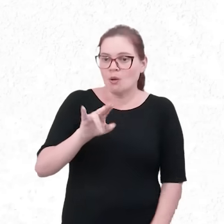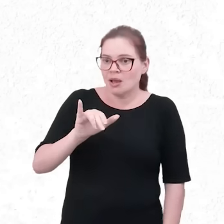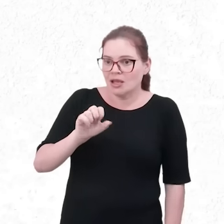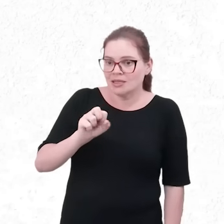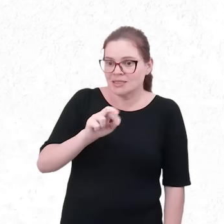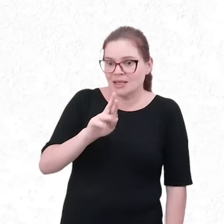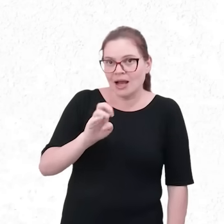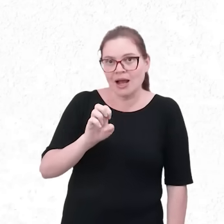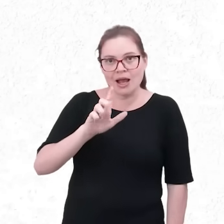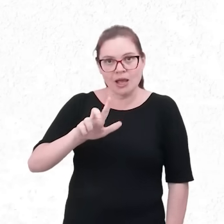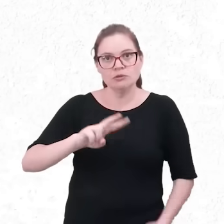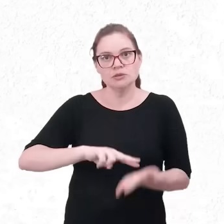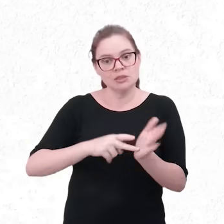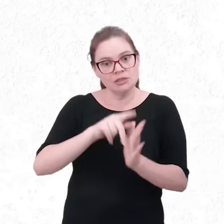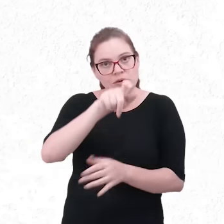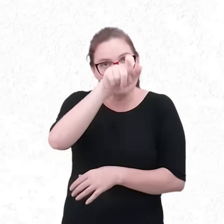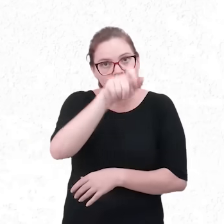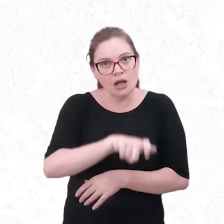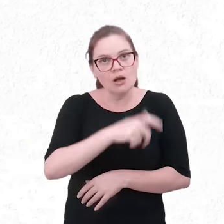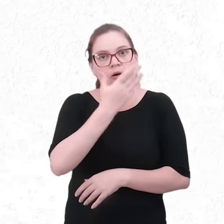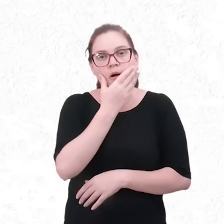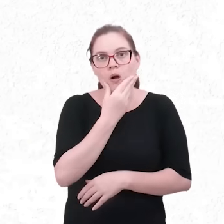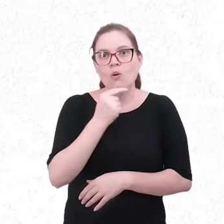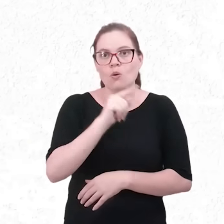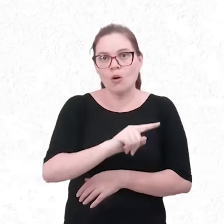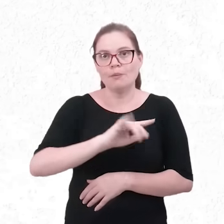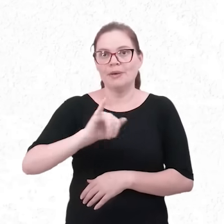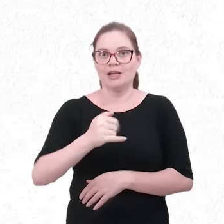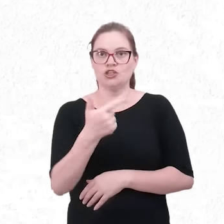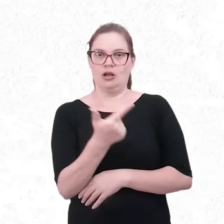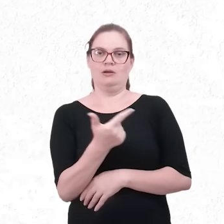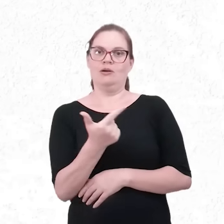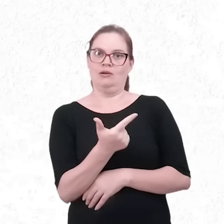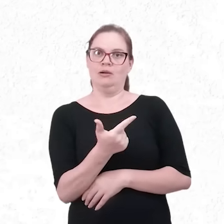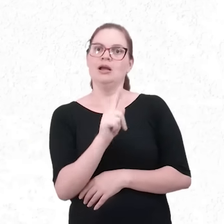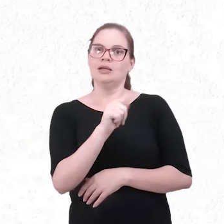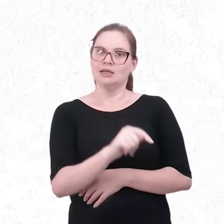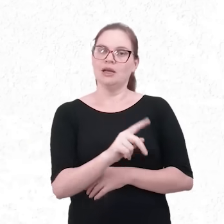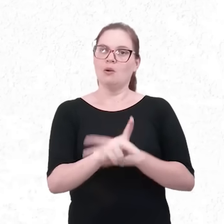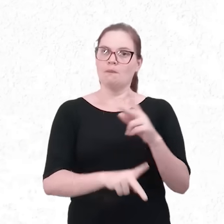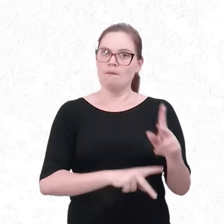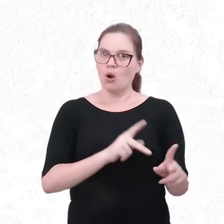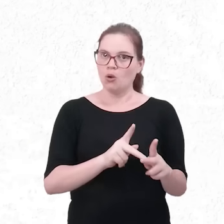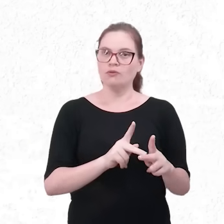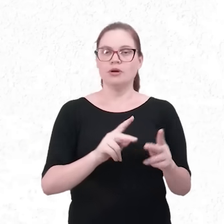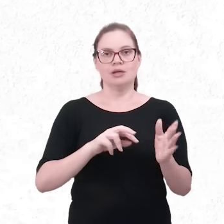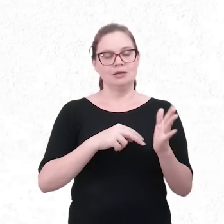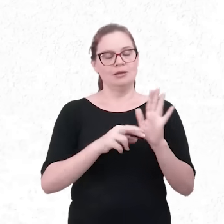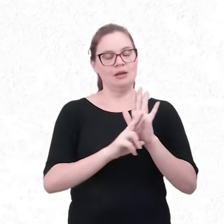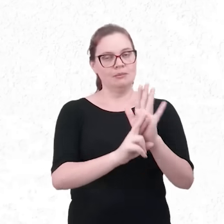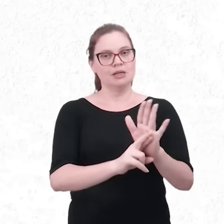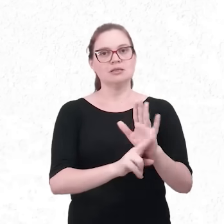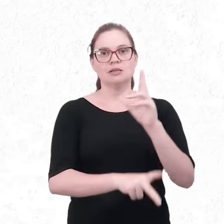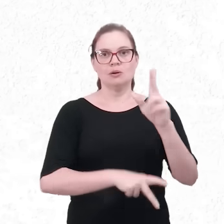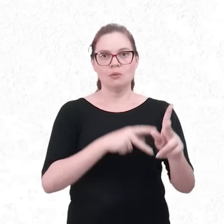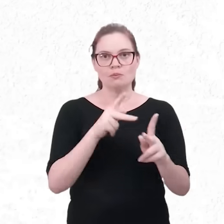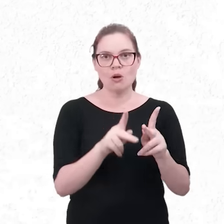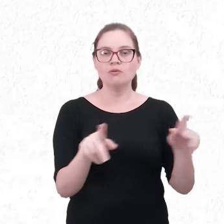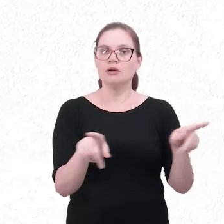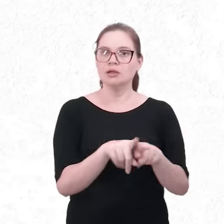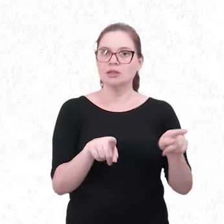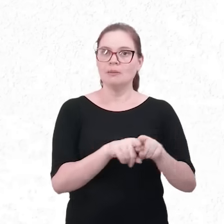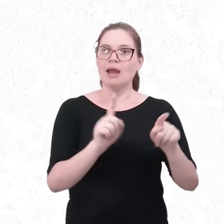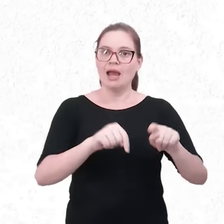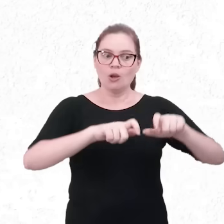um homem, que é Jacó, é o nome de um povo, que é o povo de Israel, e é o nome de uma terra também, que é a terra de Israel.